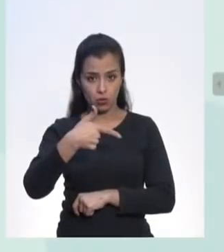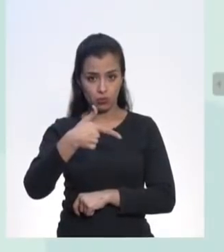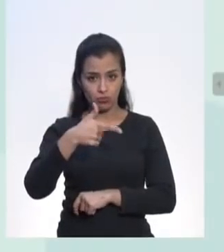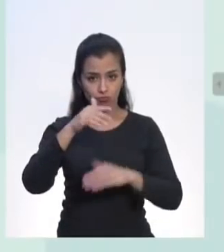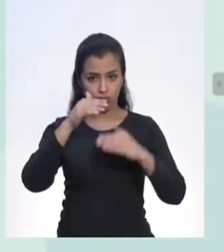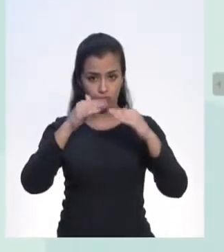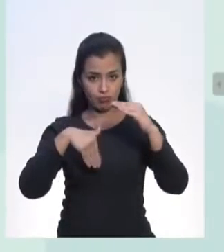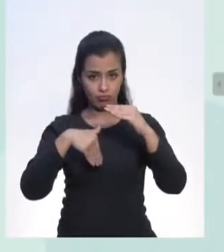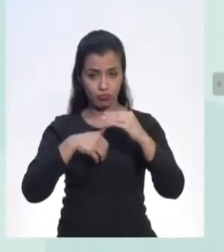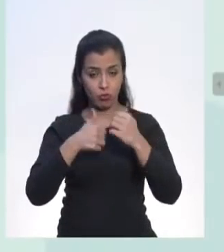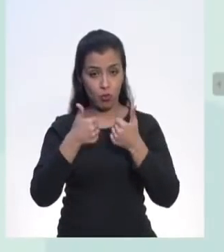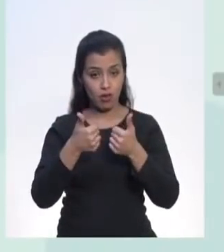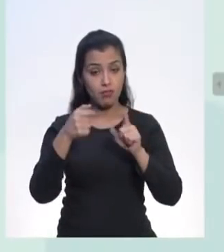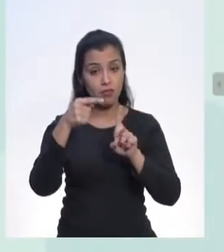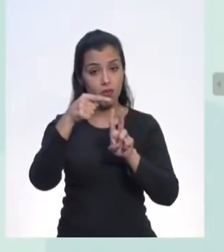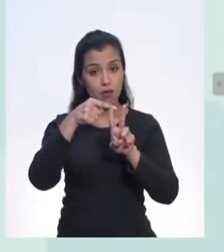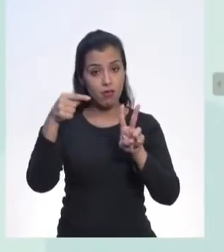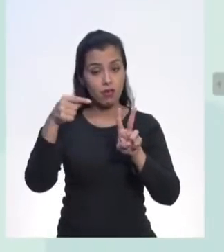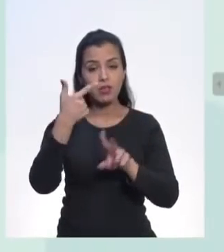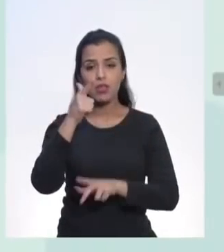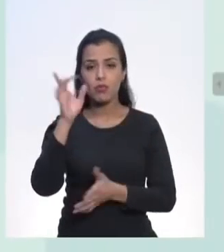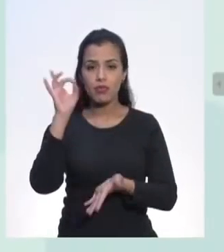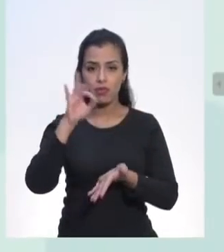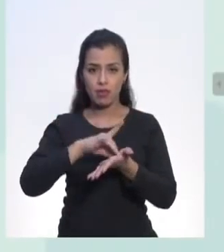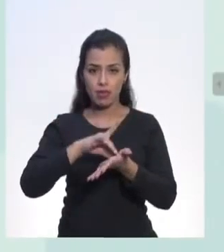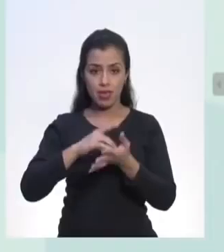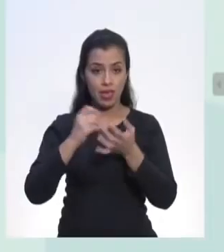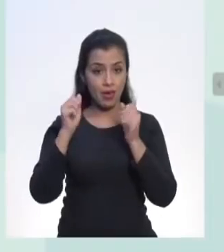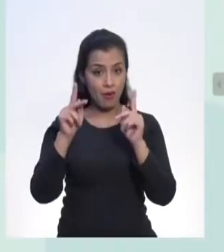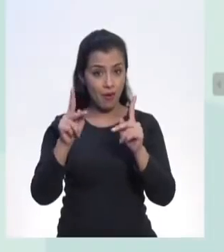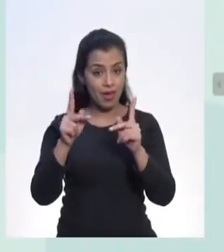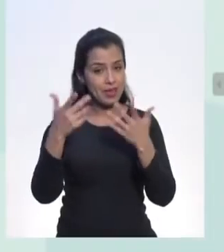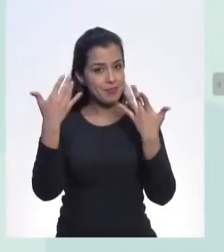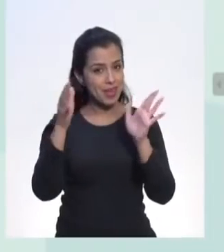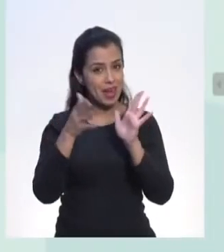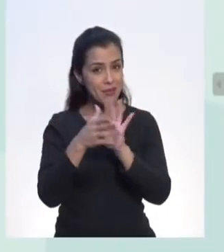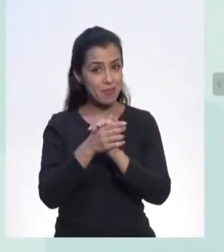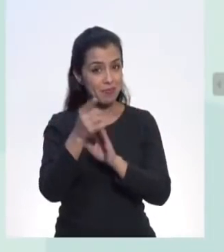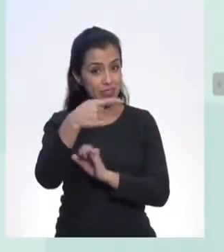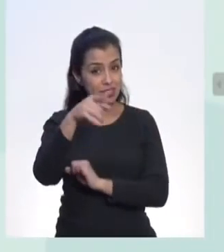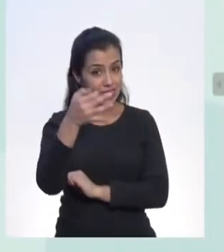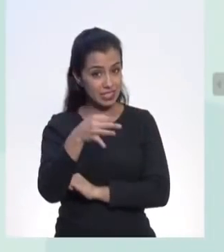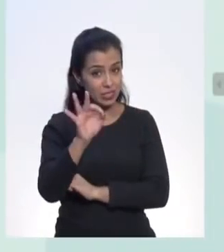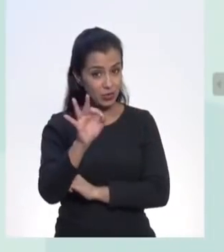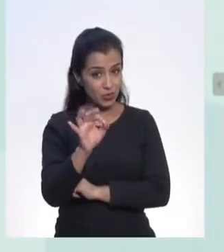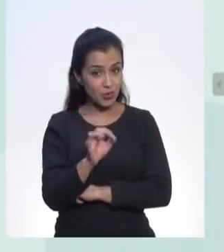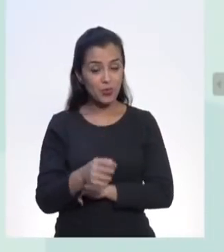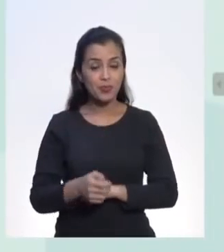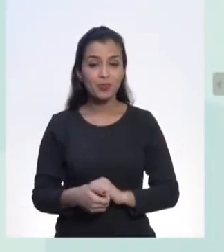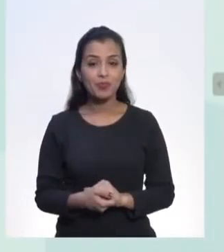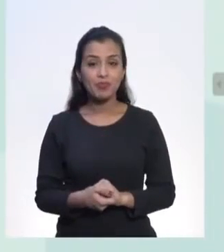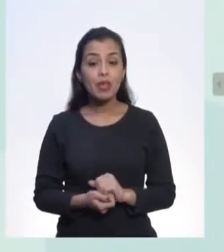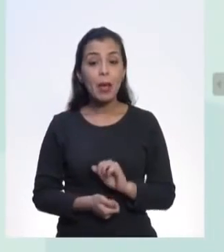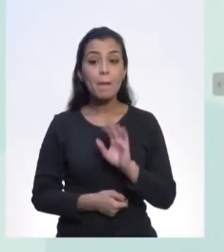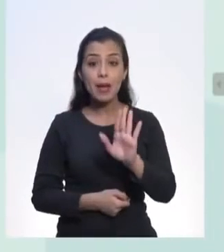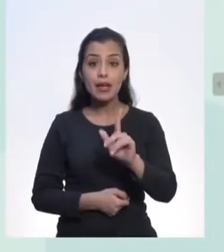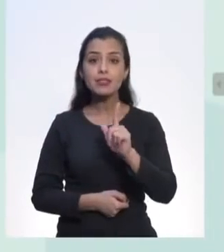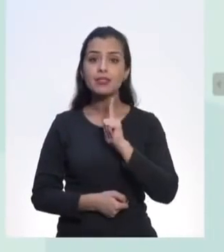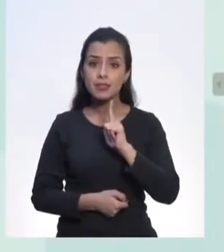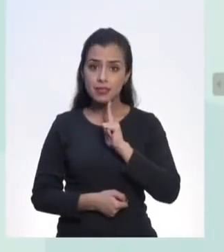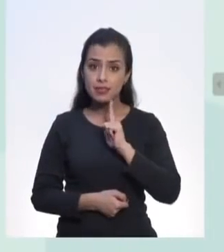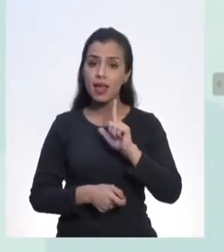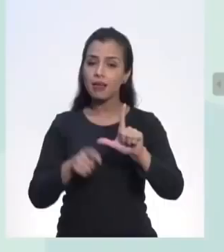real. Certo, pessoal? Ótimo, parabéns para quem acertou lá no chat. Mas tem